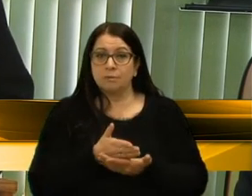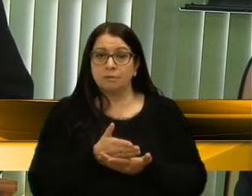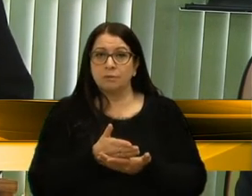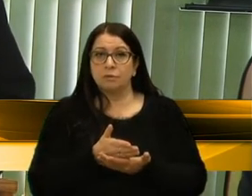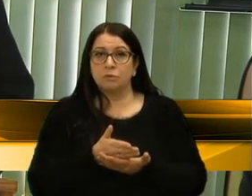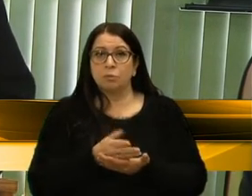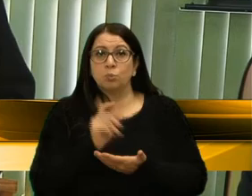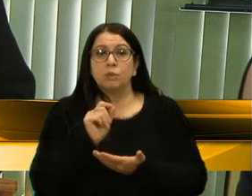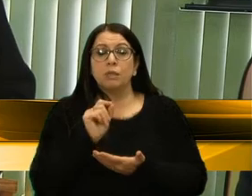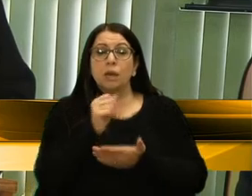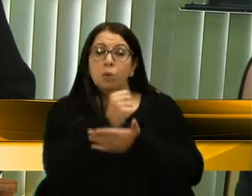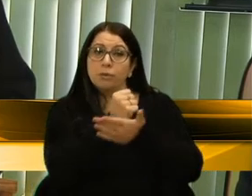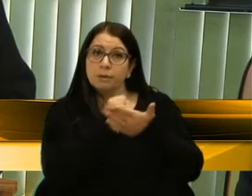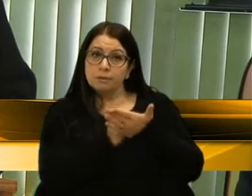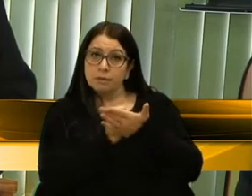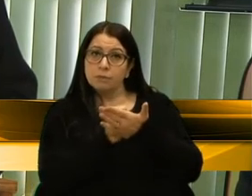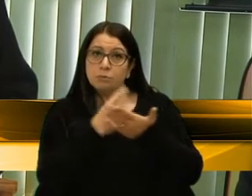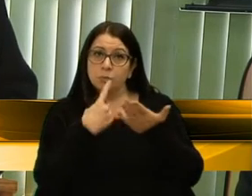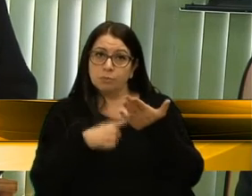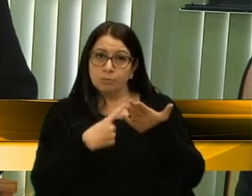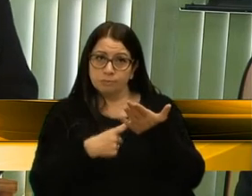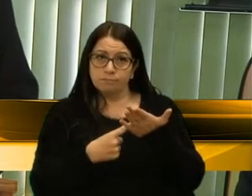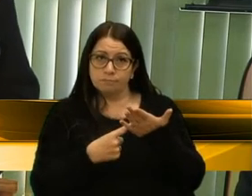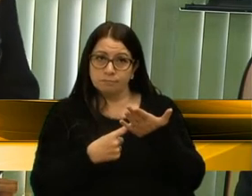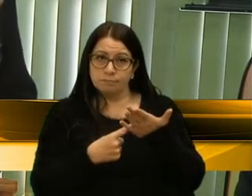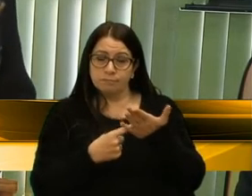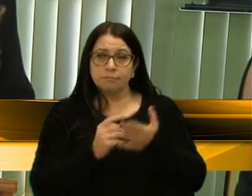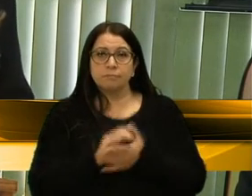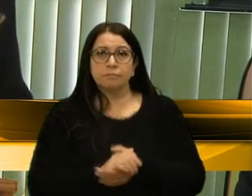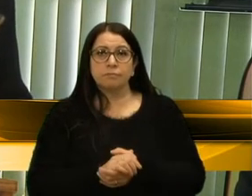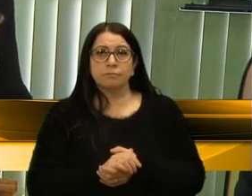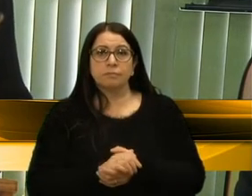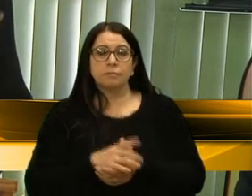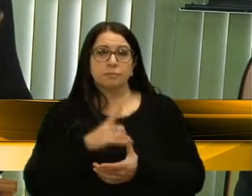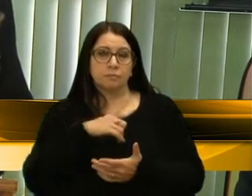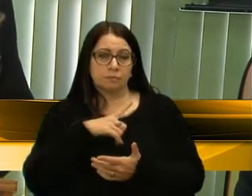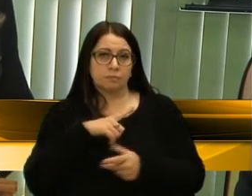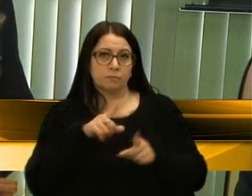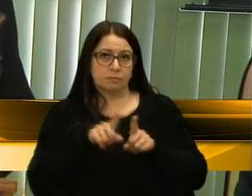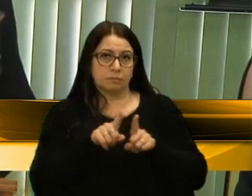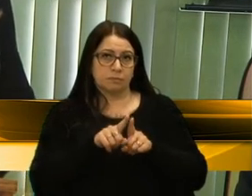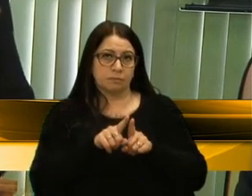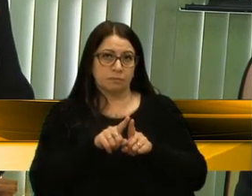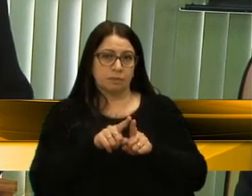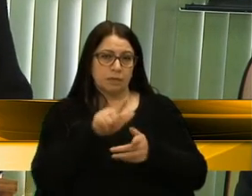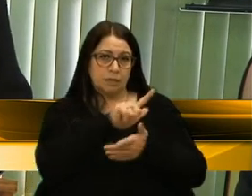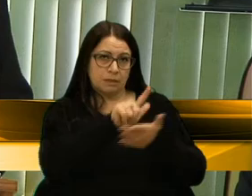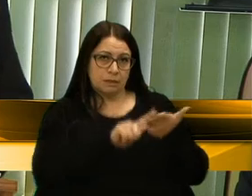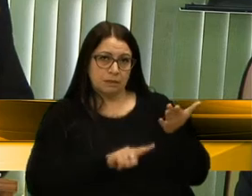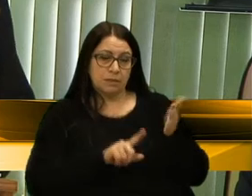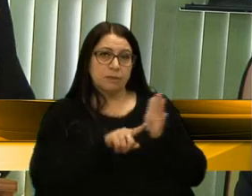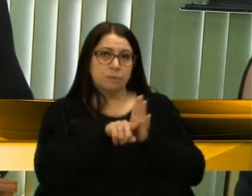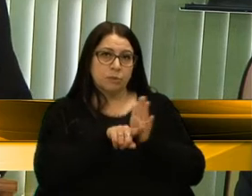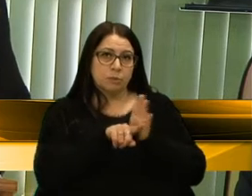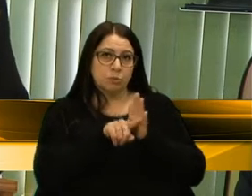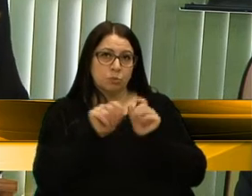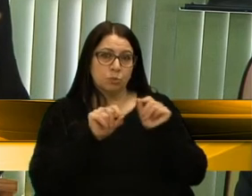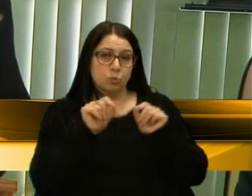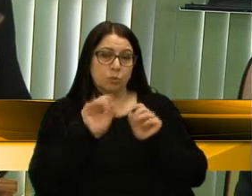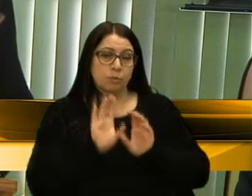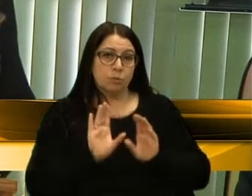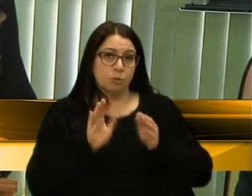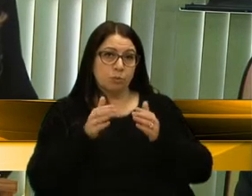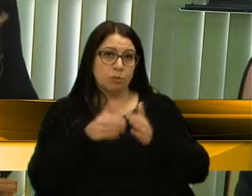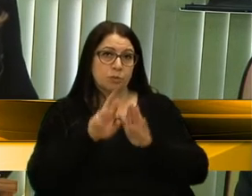que é contratado, do que é combinado, né? Existe também, na literatura que pesquisamos em relação a esse comitê